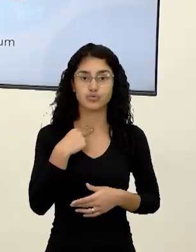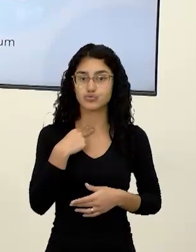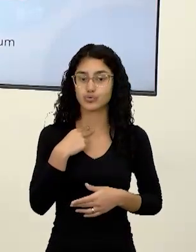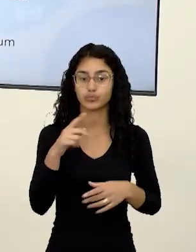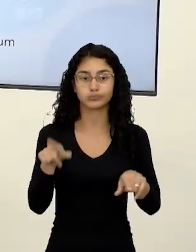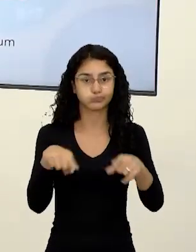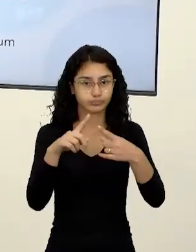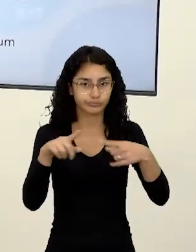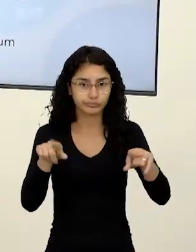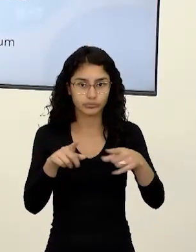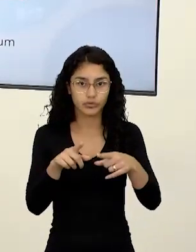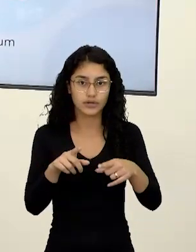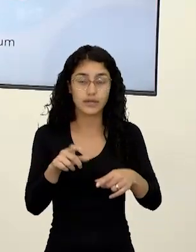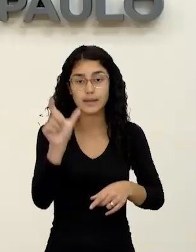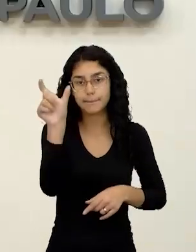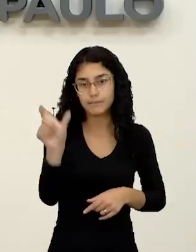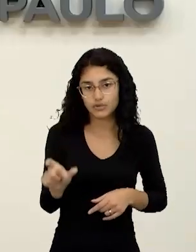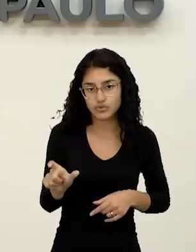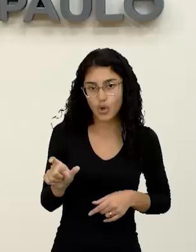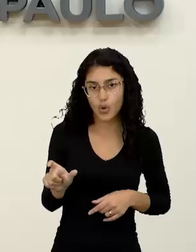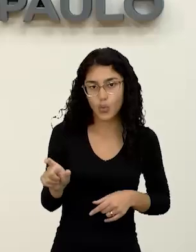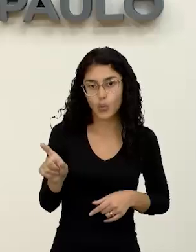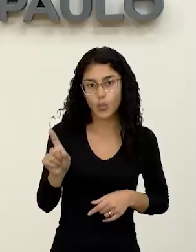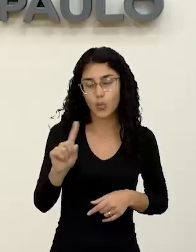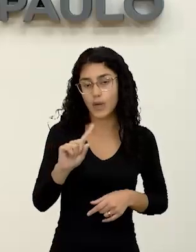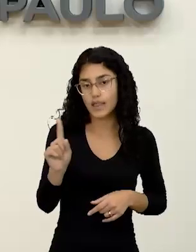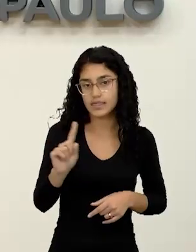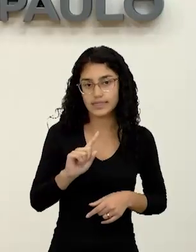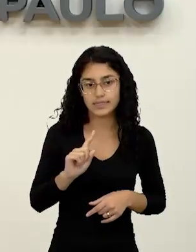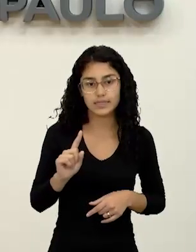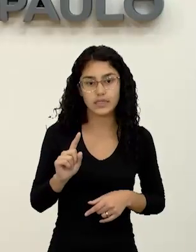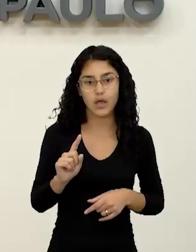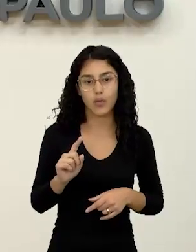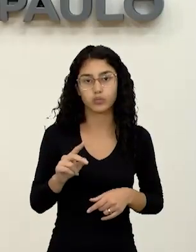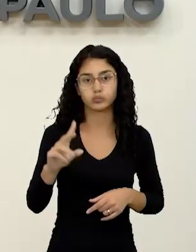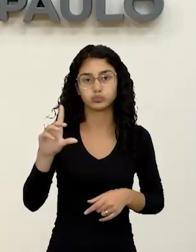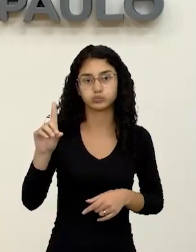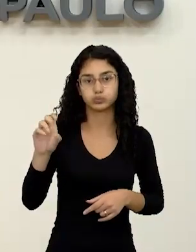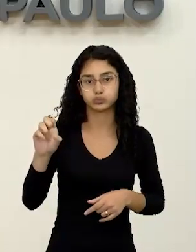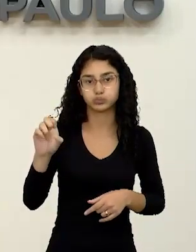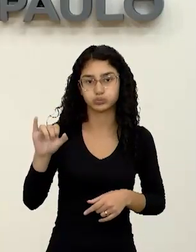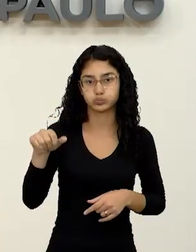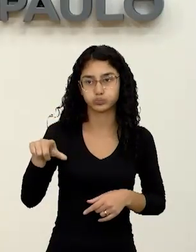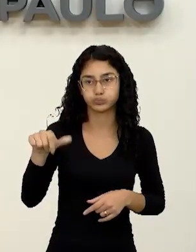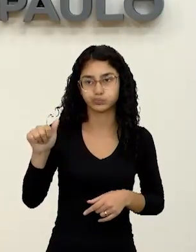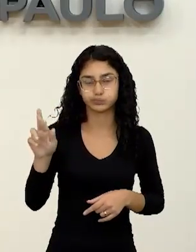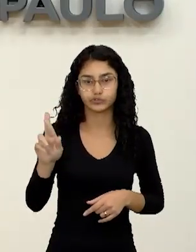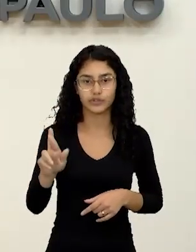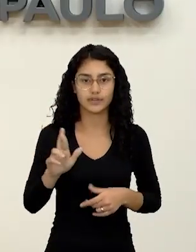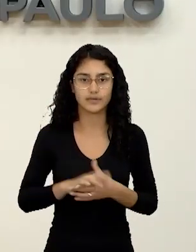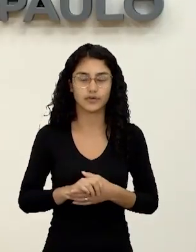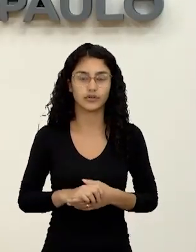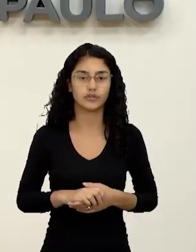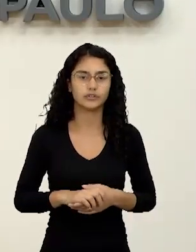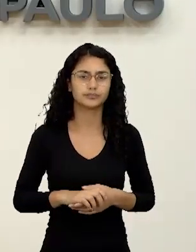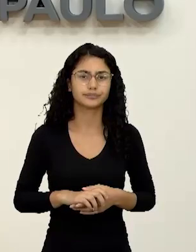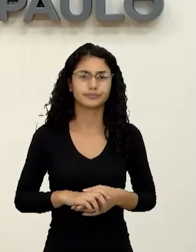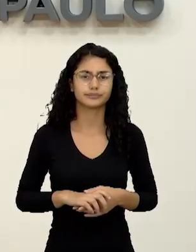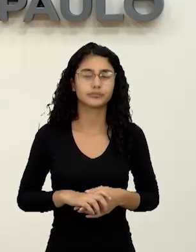saber se a pessoa deixa. Inspiração não é Ctrl+C, Ctrl+V. Inspiração não é aquilo exatamente determinado, né, Fabiana? Ele